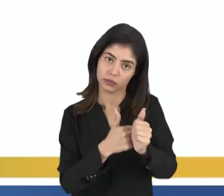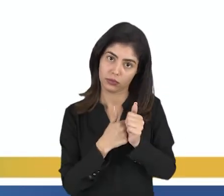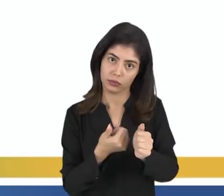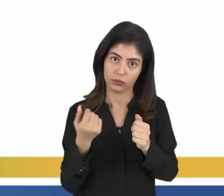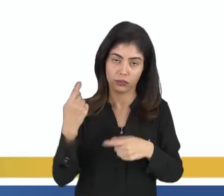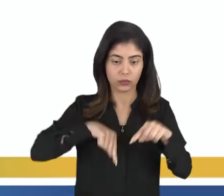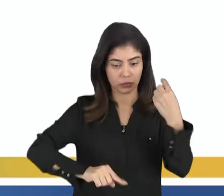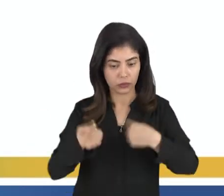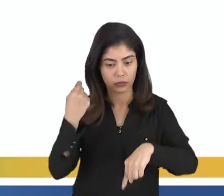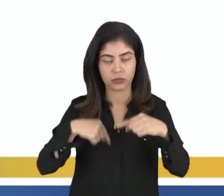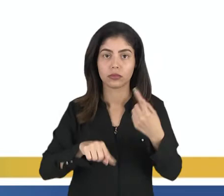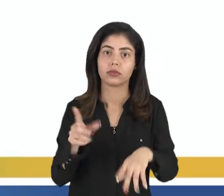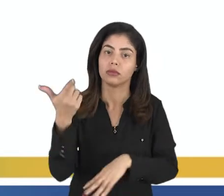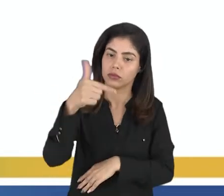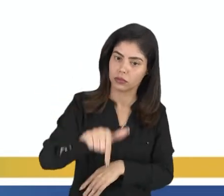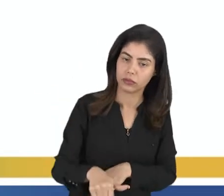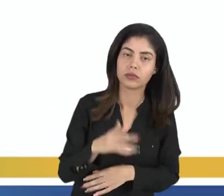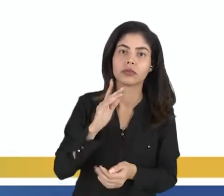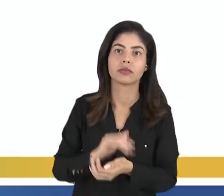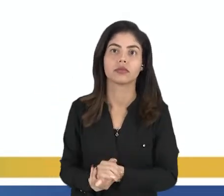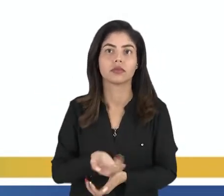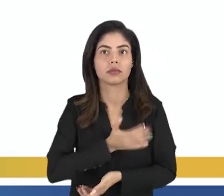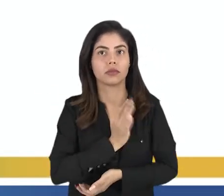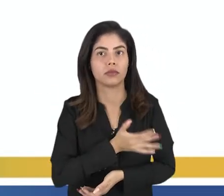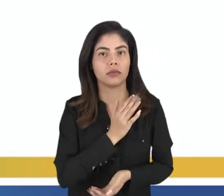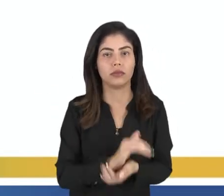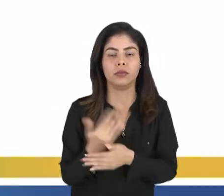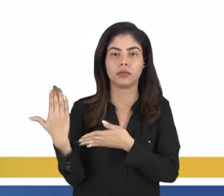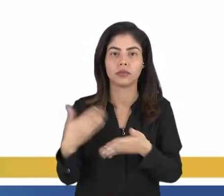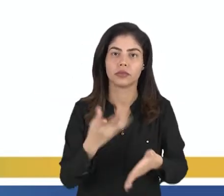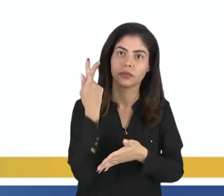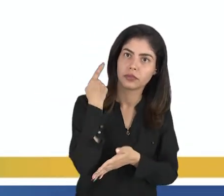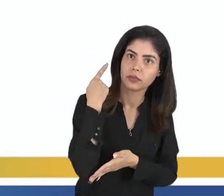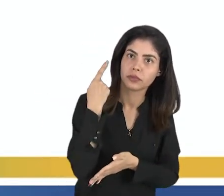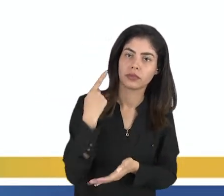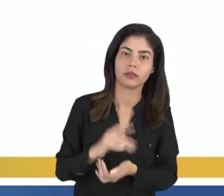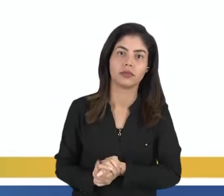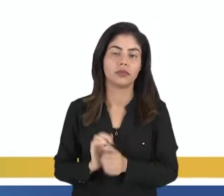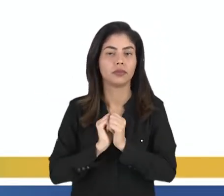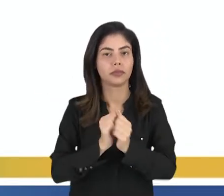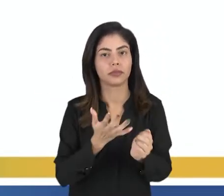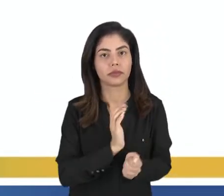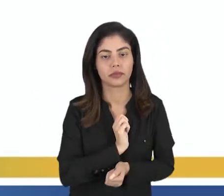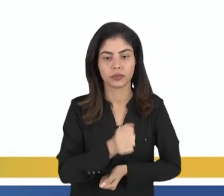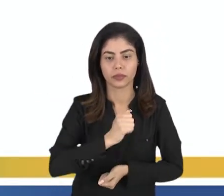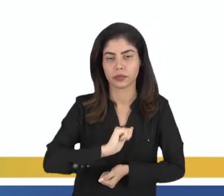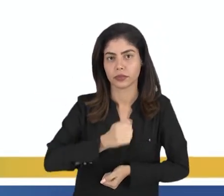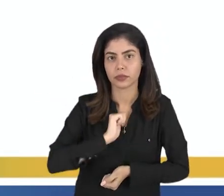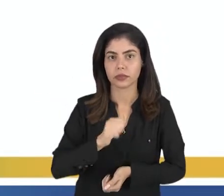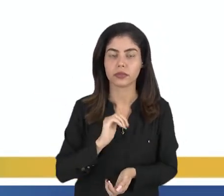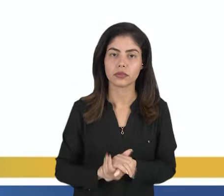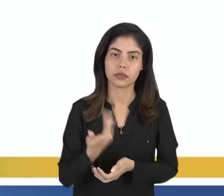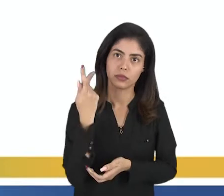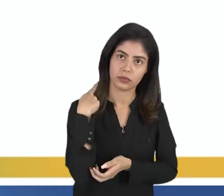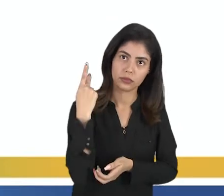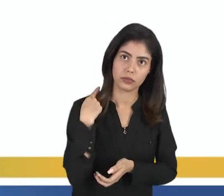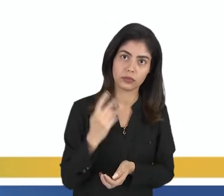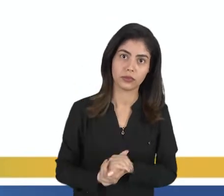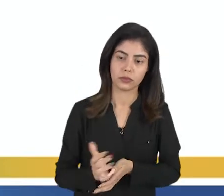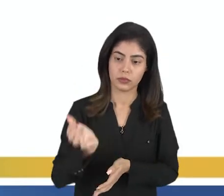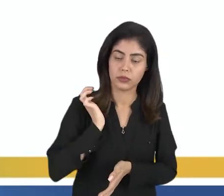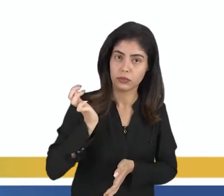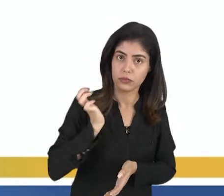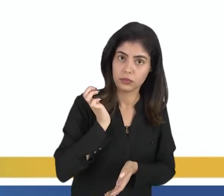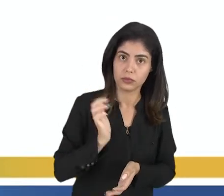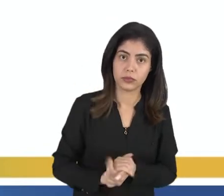conduzir o sangue novamente para o coração. Chega então ao pulmão através do coração, o coração bombeia até o pulmão, aquele